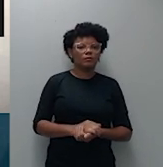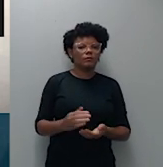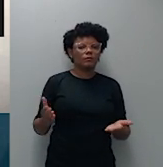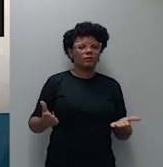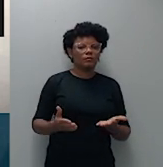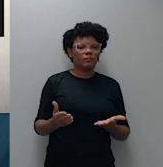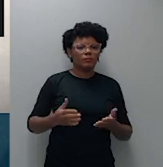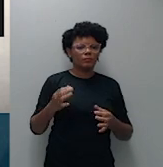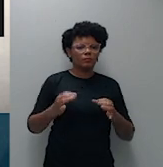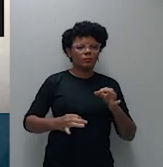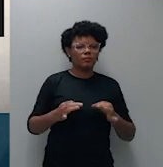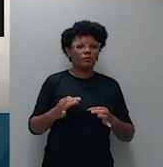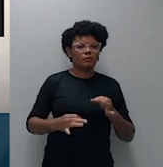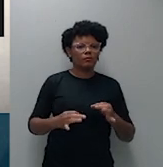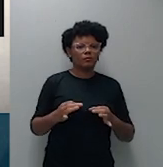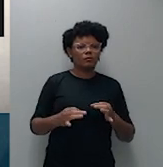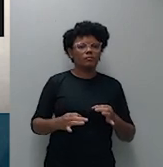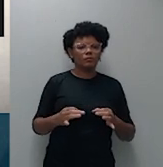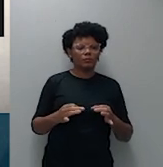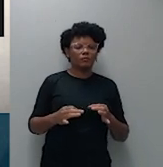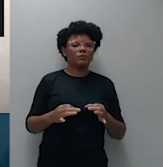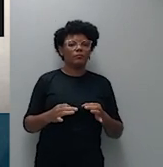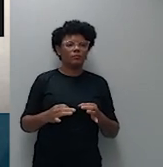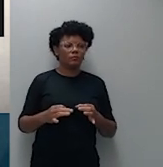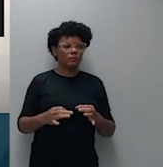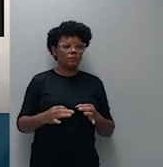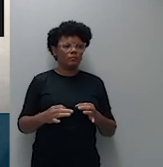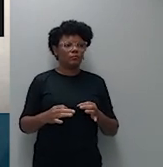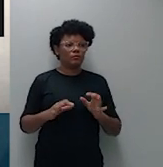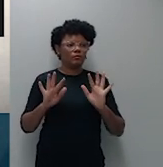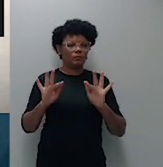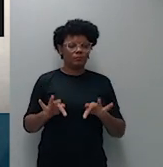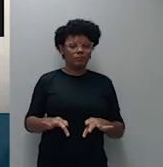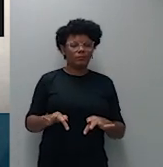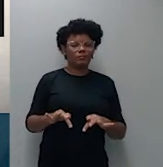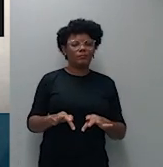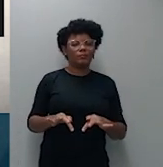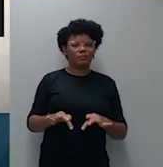a julgamento concluirmos as preferências